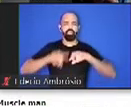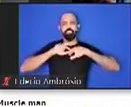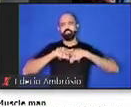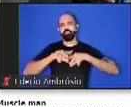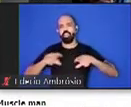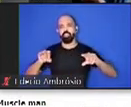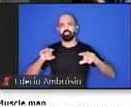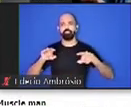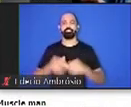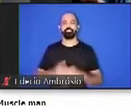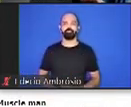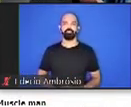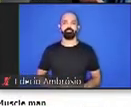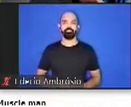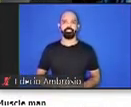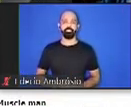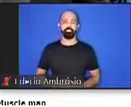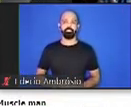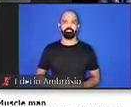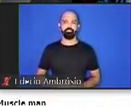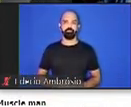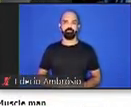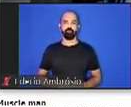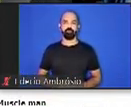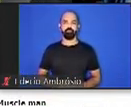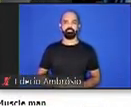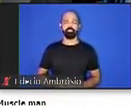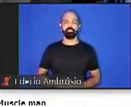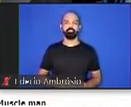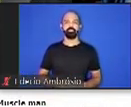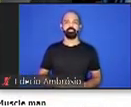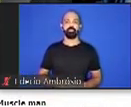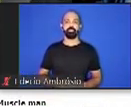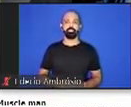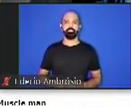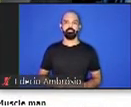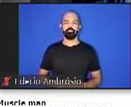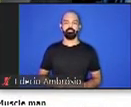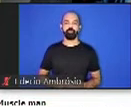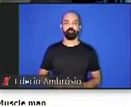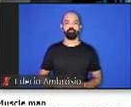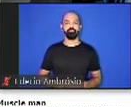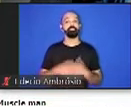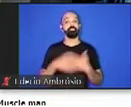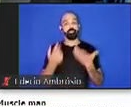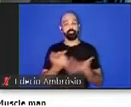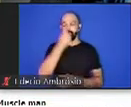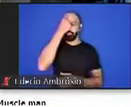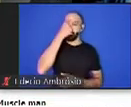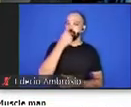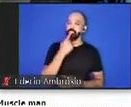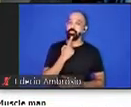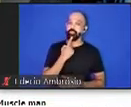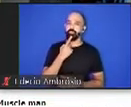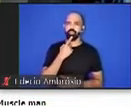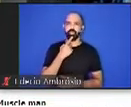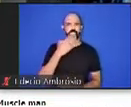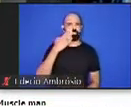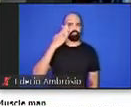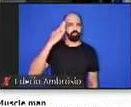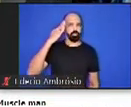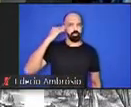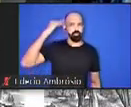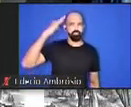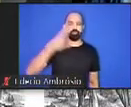Agora, se nós nos ativermos às ilustrações mais bem conhecidas que